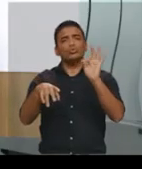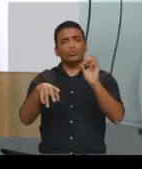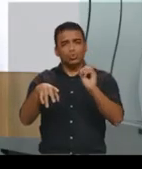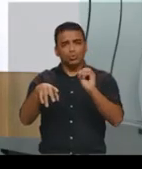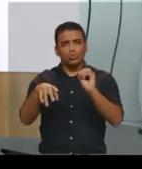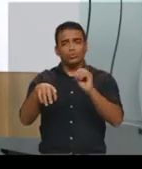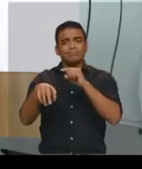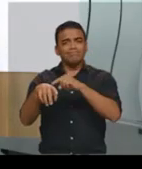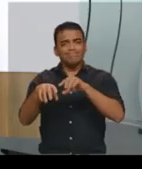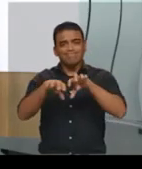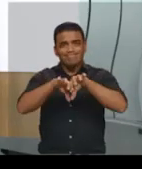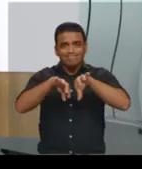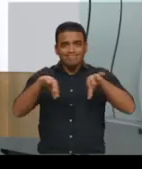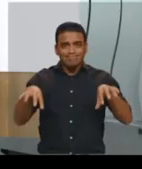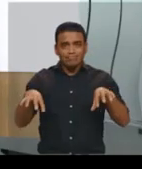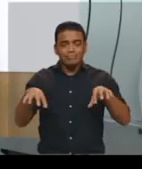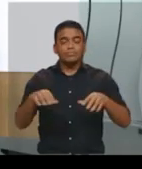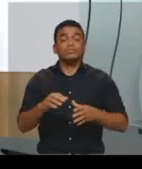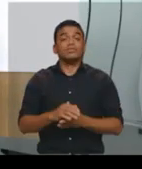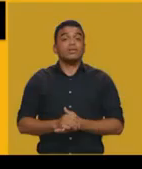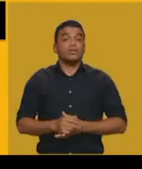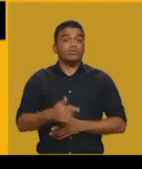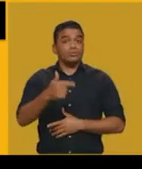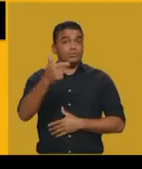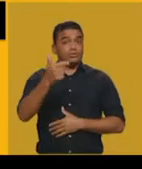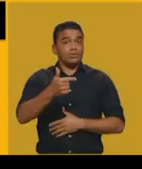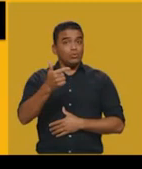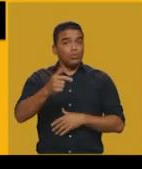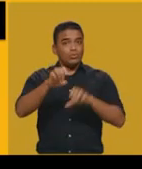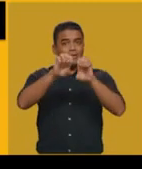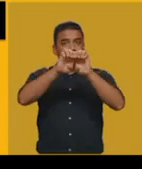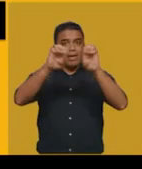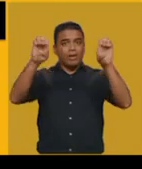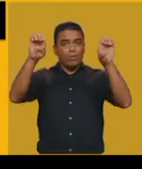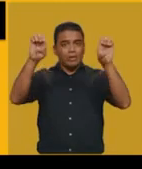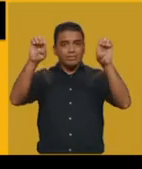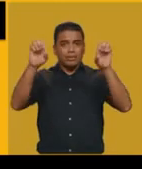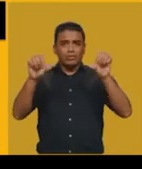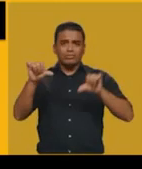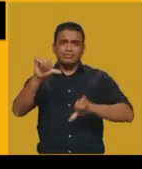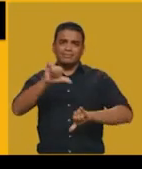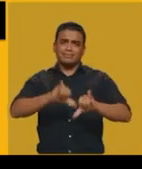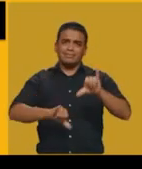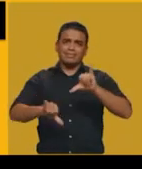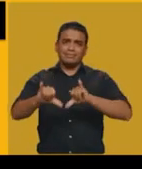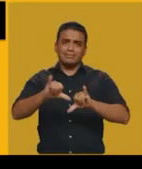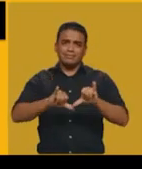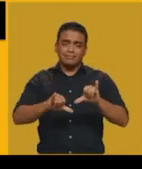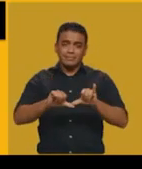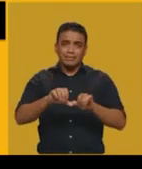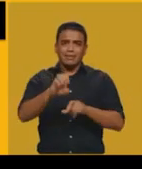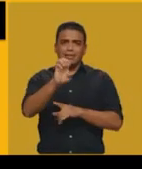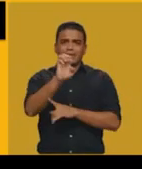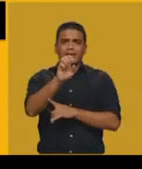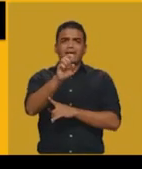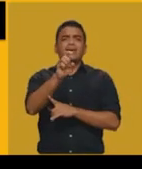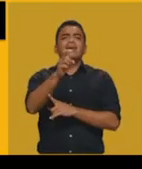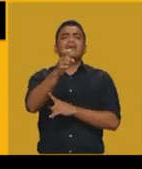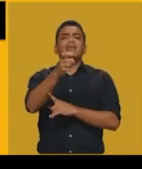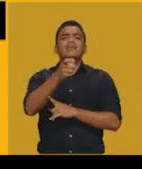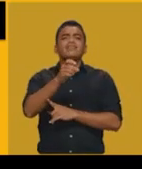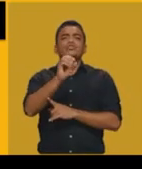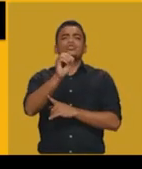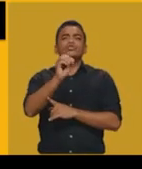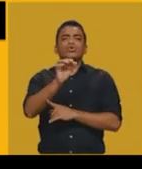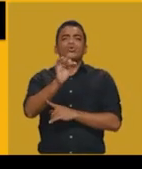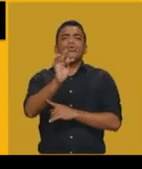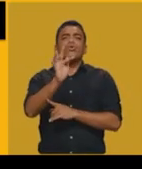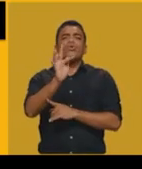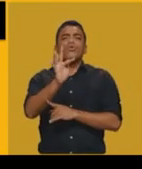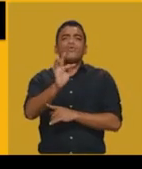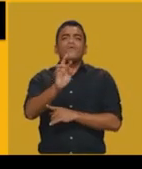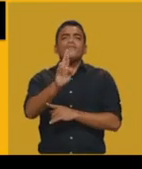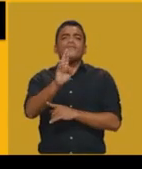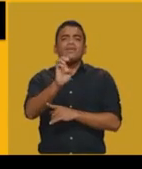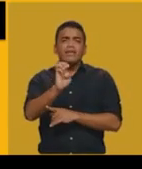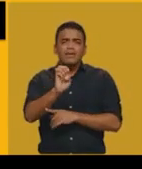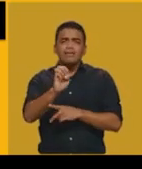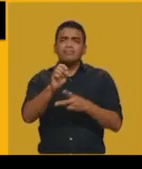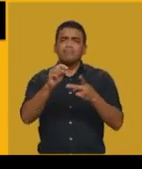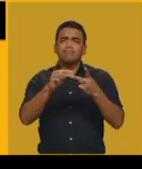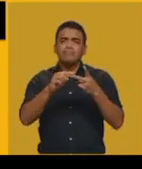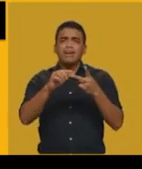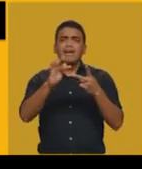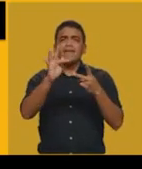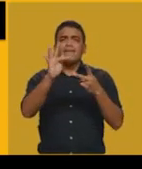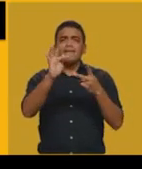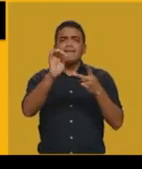Bom, uma segunda equação química. Enxofre e ferro, sulfeto ferroso. Então, observe que